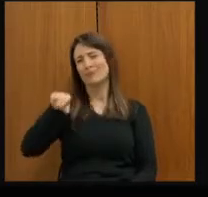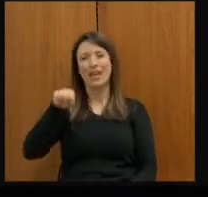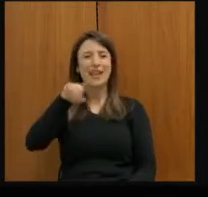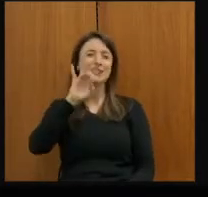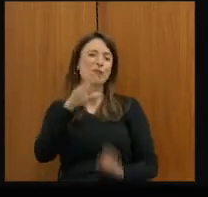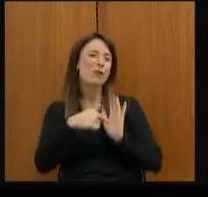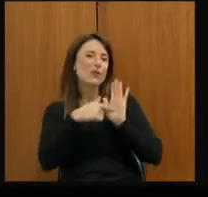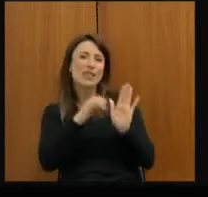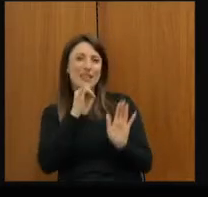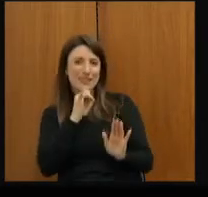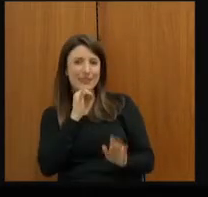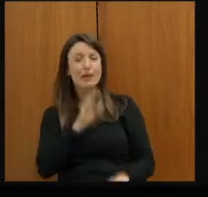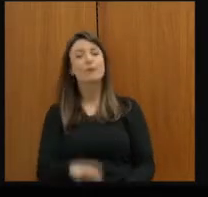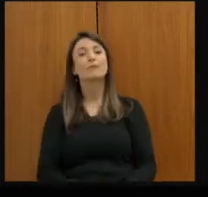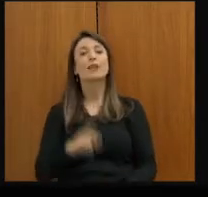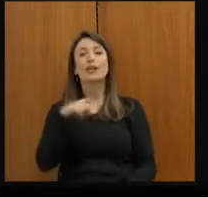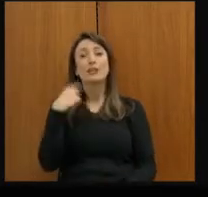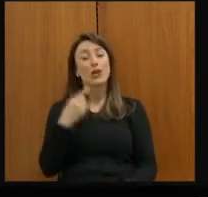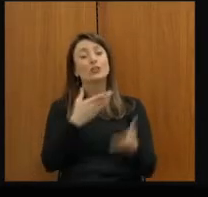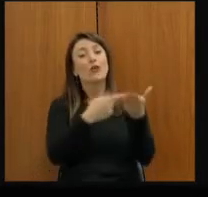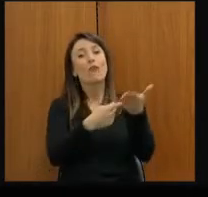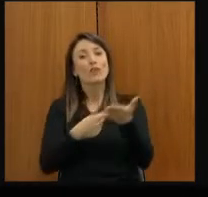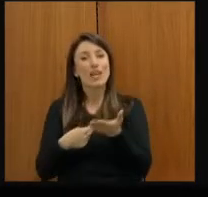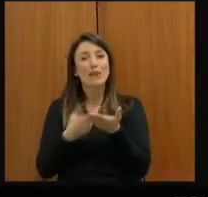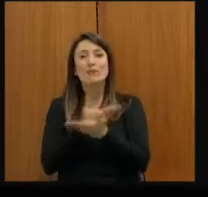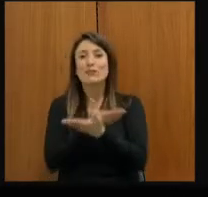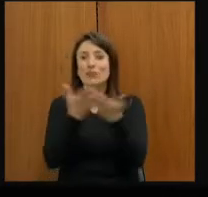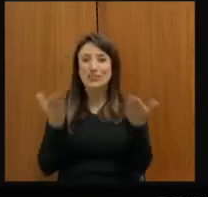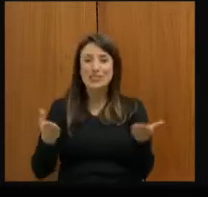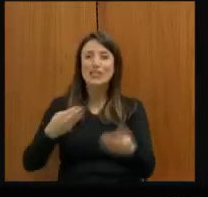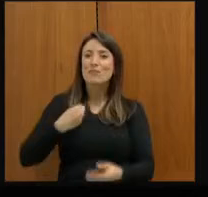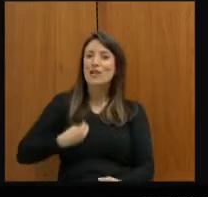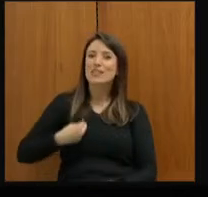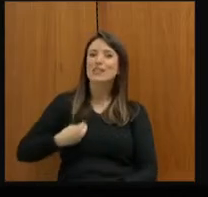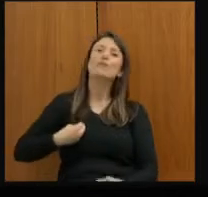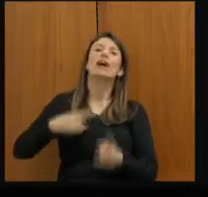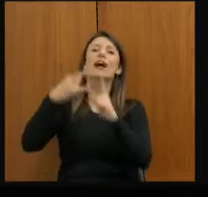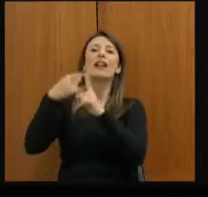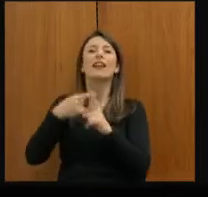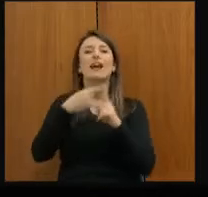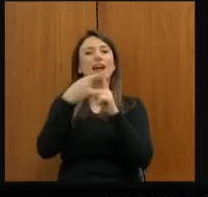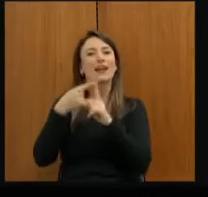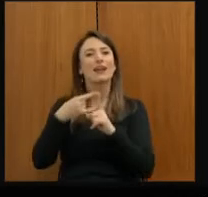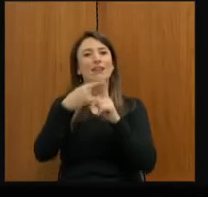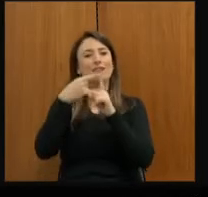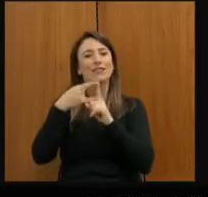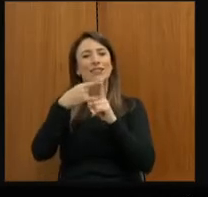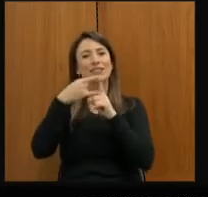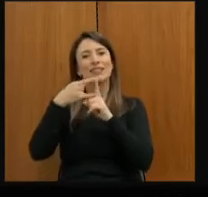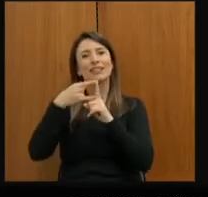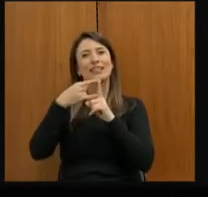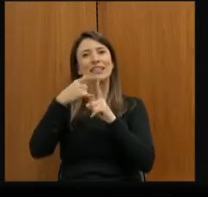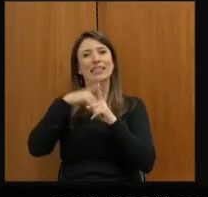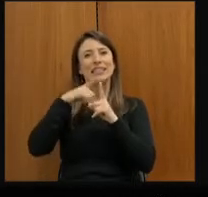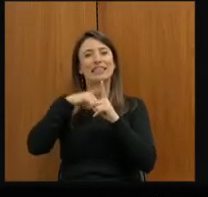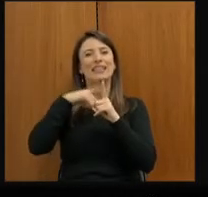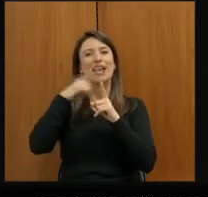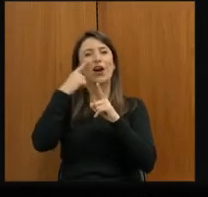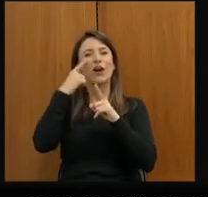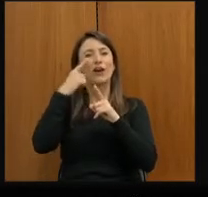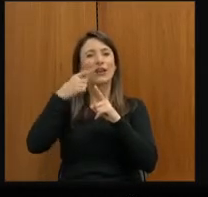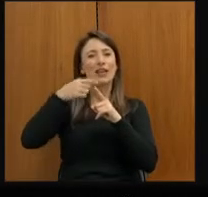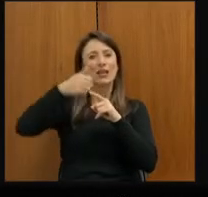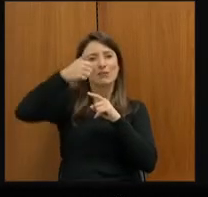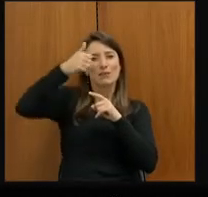nós fazemos o convite aqui para todos para participar dessa Live que está acima no roxo com essa